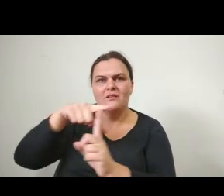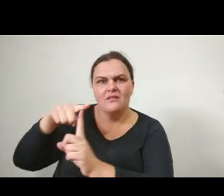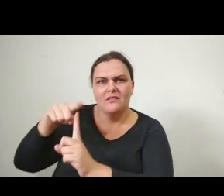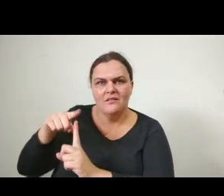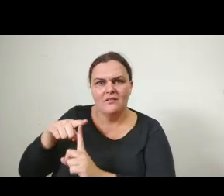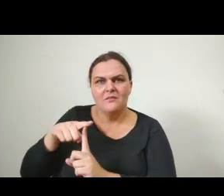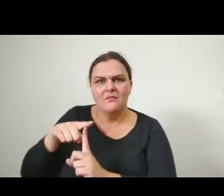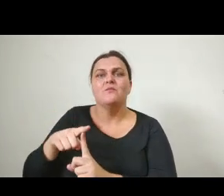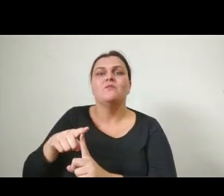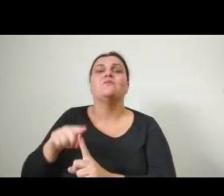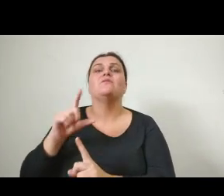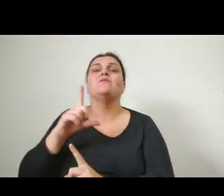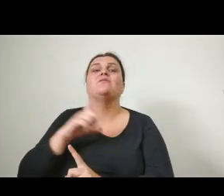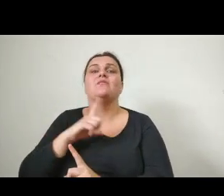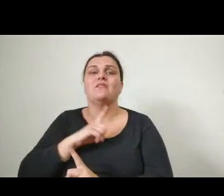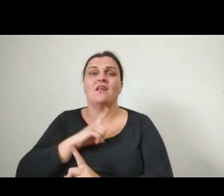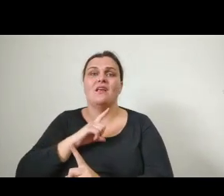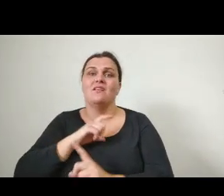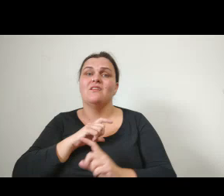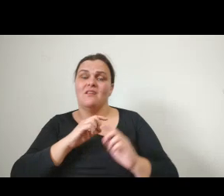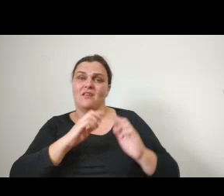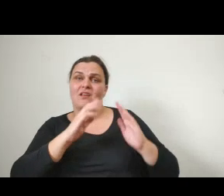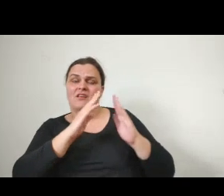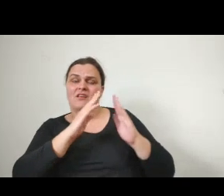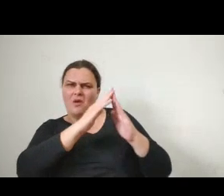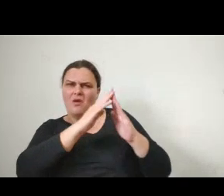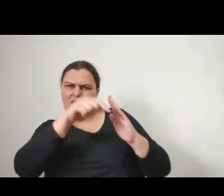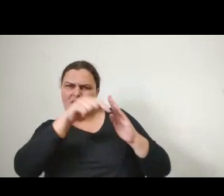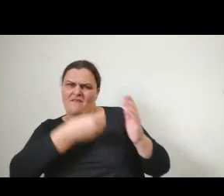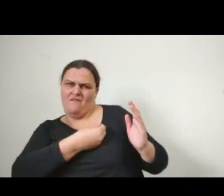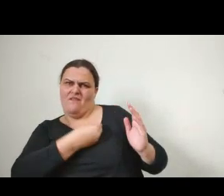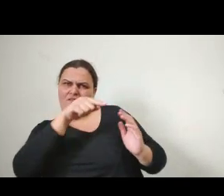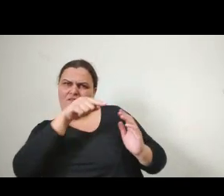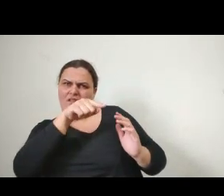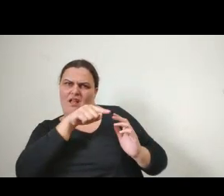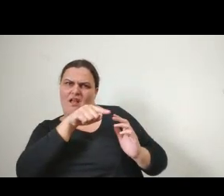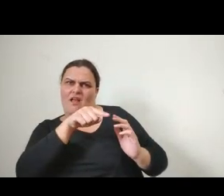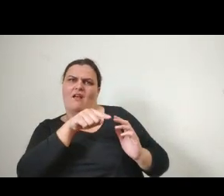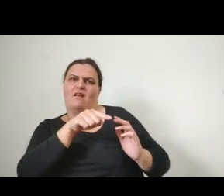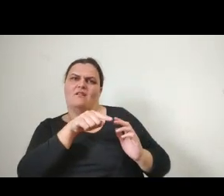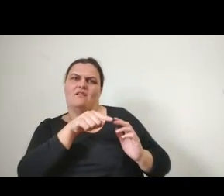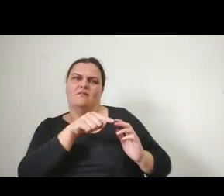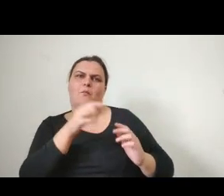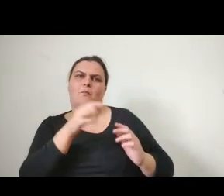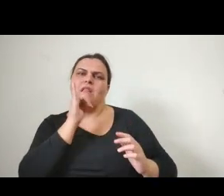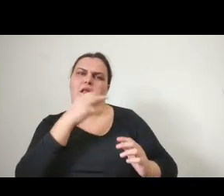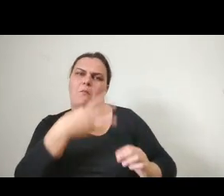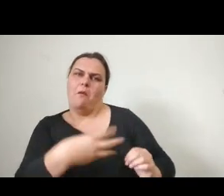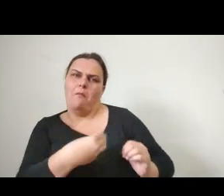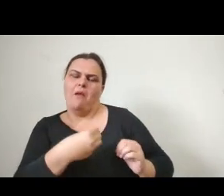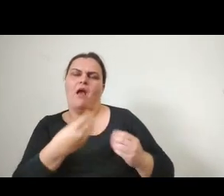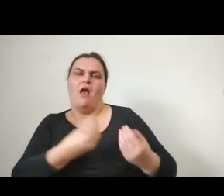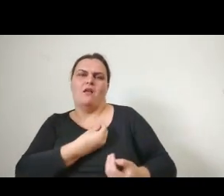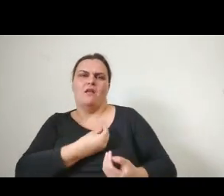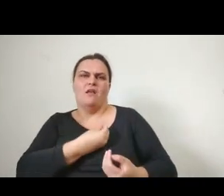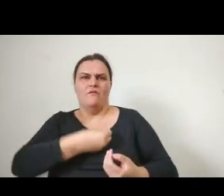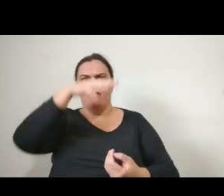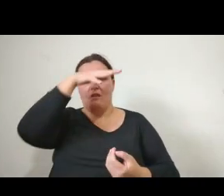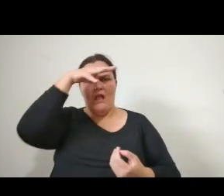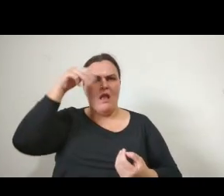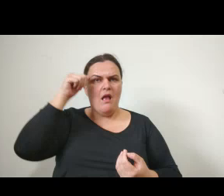habitat e quase metade delas estará ameaçada até 2070 em função, né,